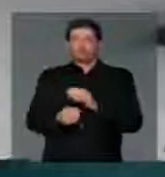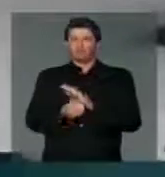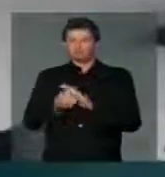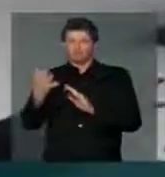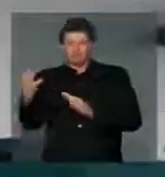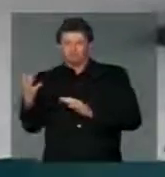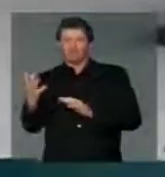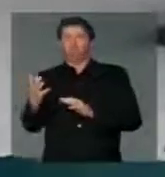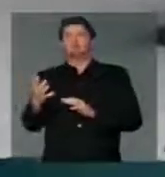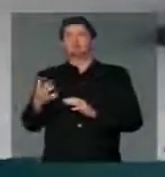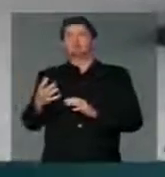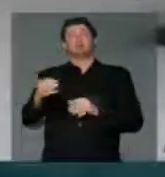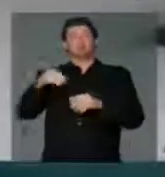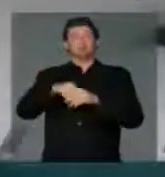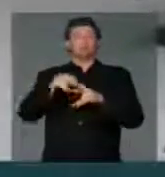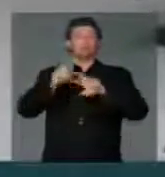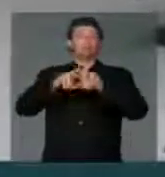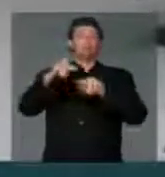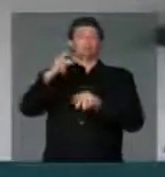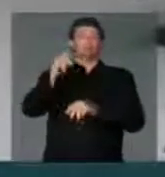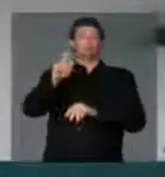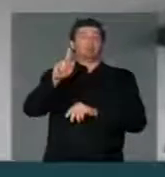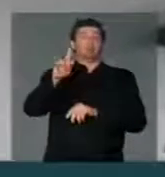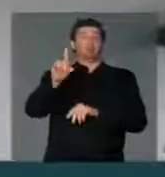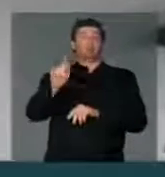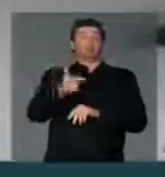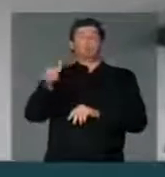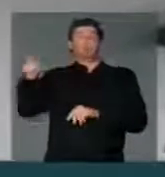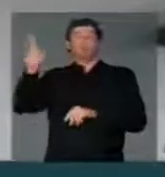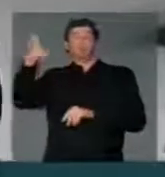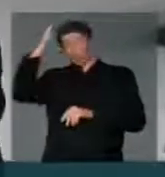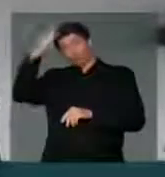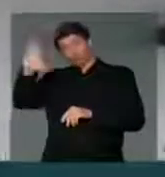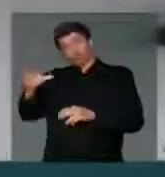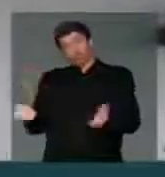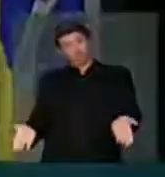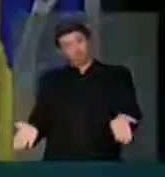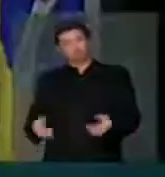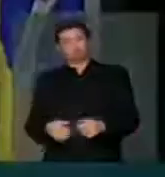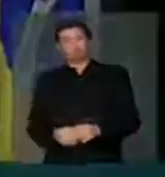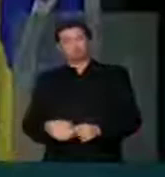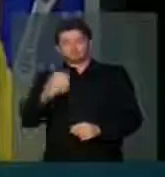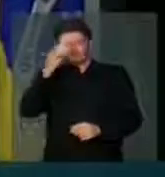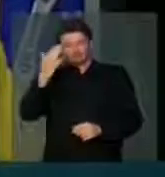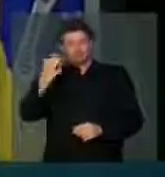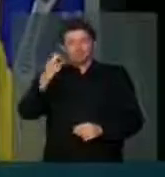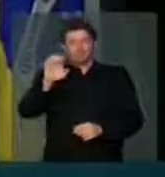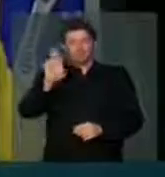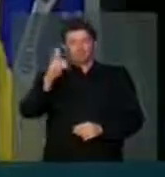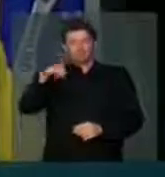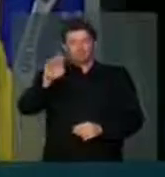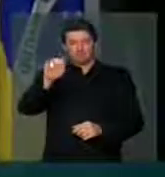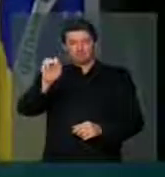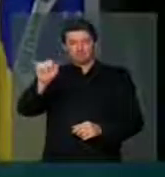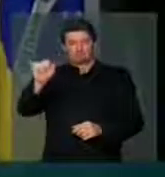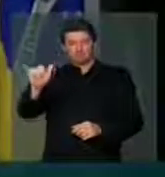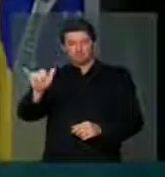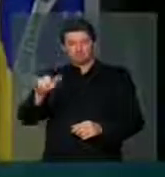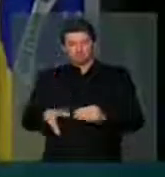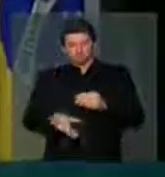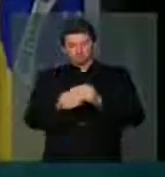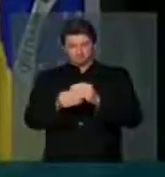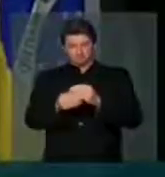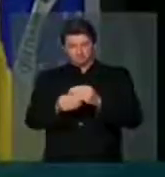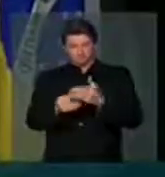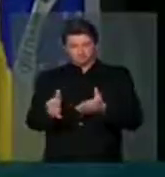deles na Papuda e outros em Curitiba. Muito obrigado. Muito obrigado, deputado Embaçaí. Deputado João Galberto, é mais